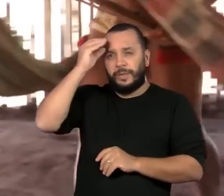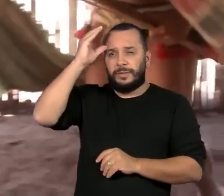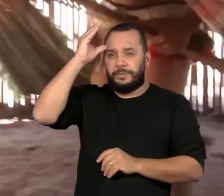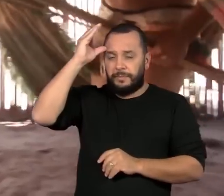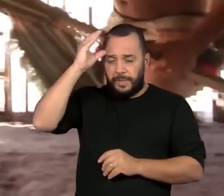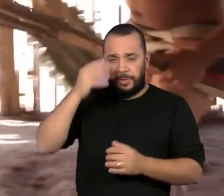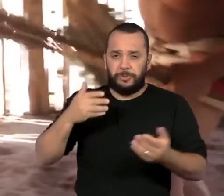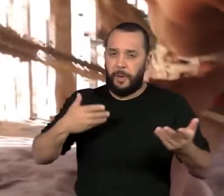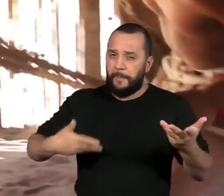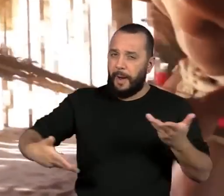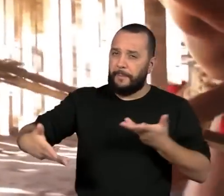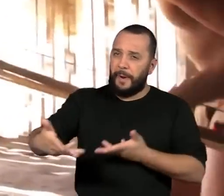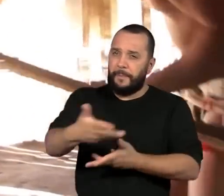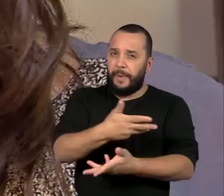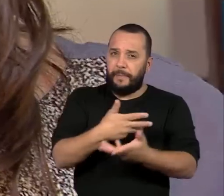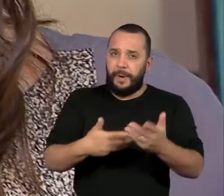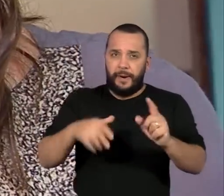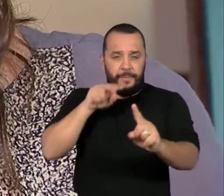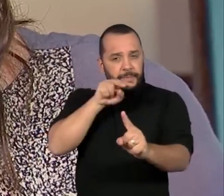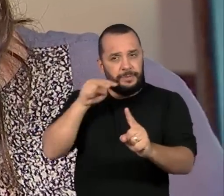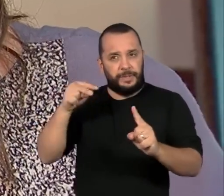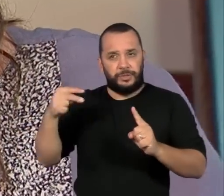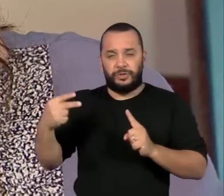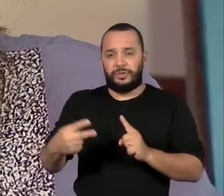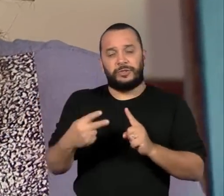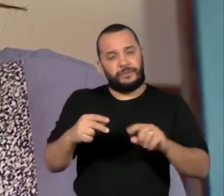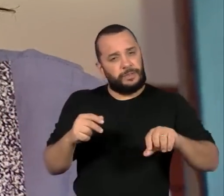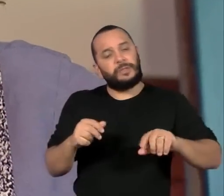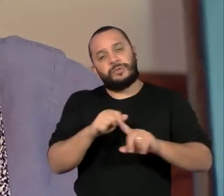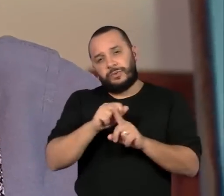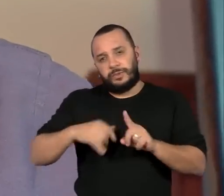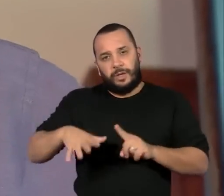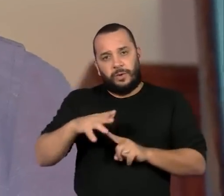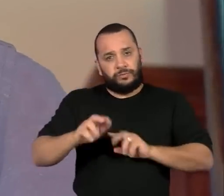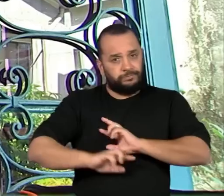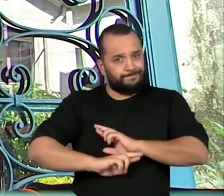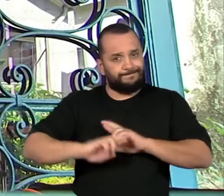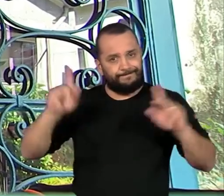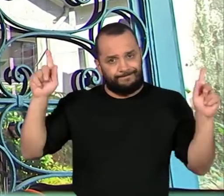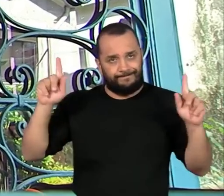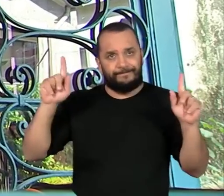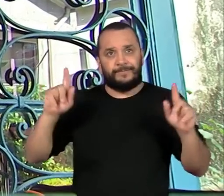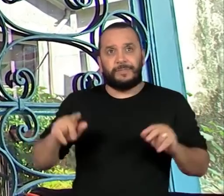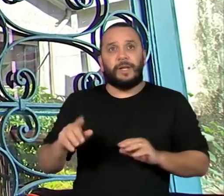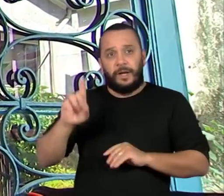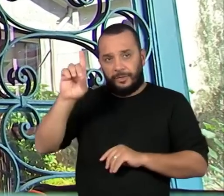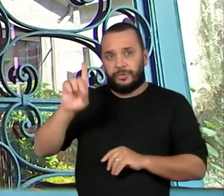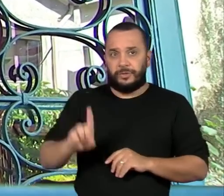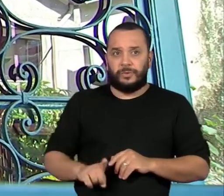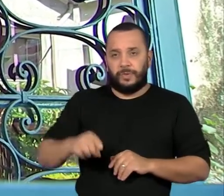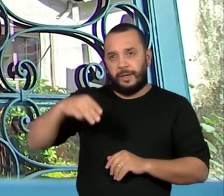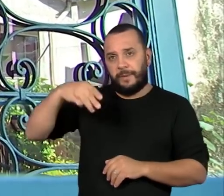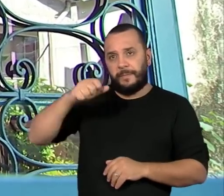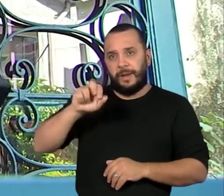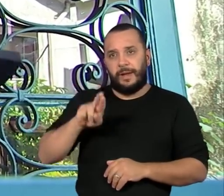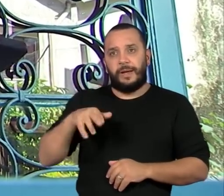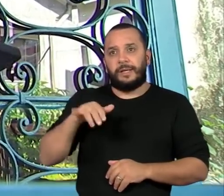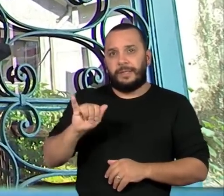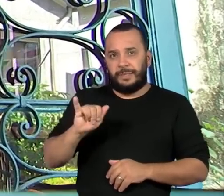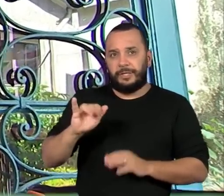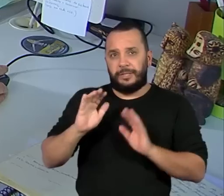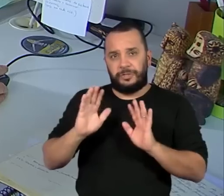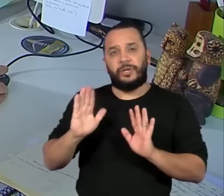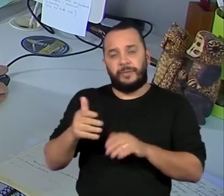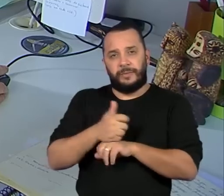revelar outras visões de mundo. A diretora do Instituto, Mari Correia, é cineasta. Tem mais de 30 anos